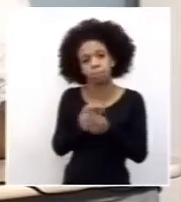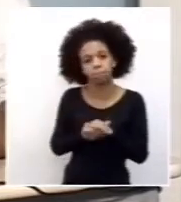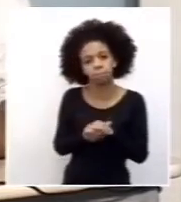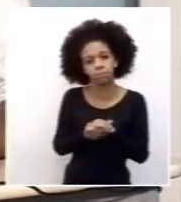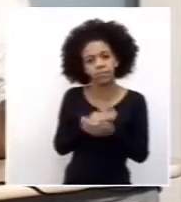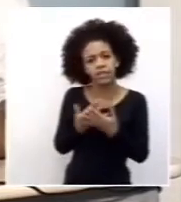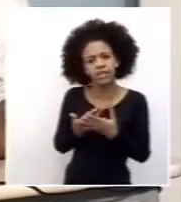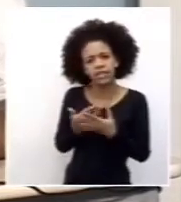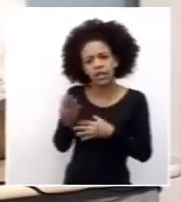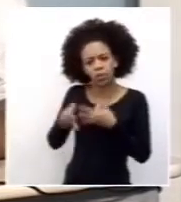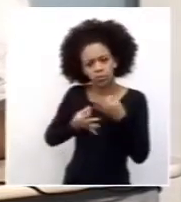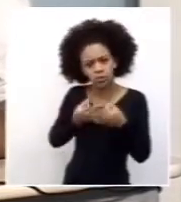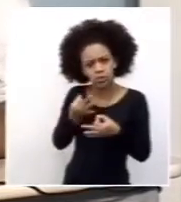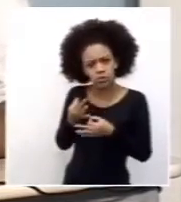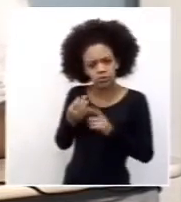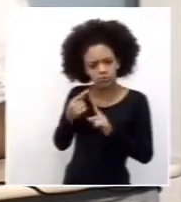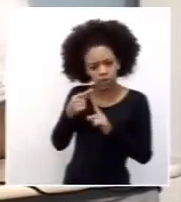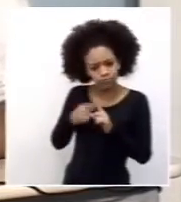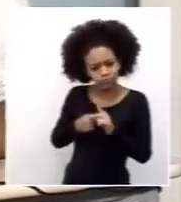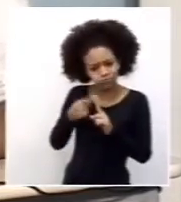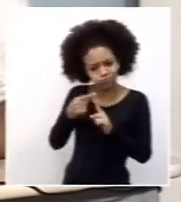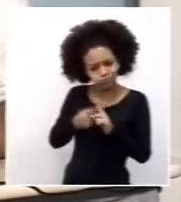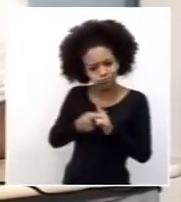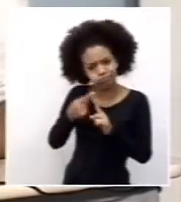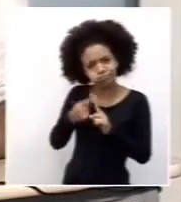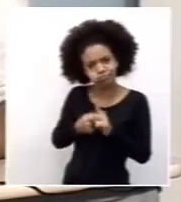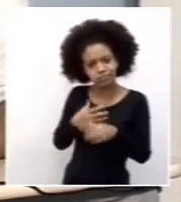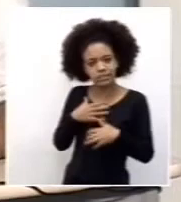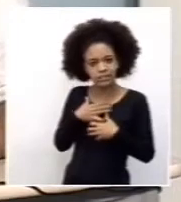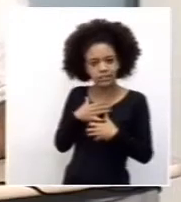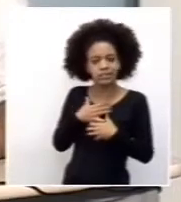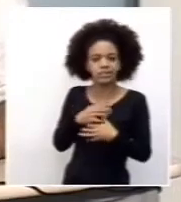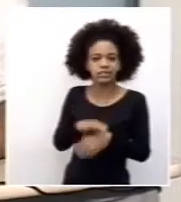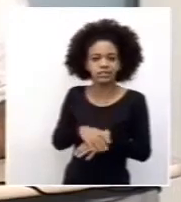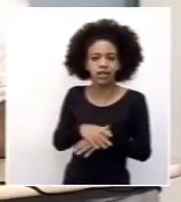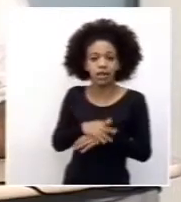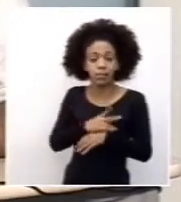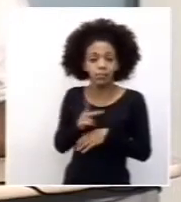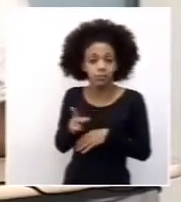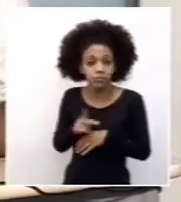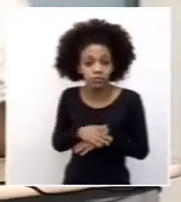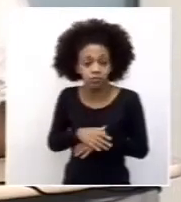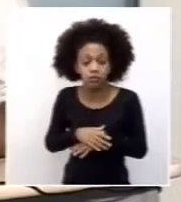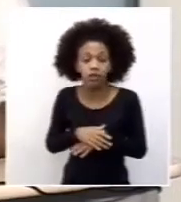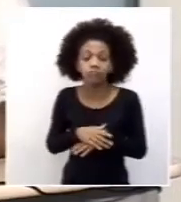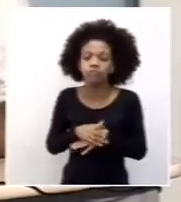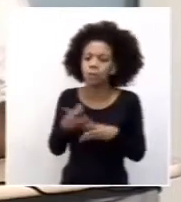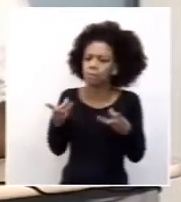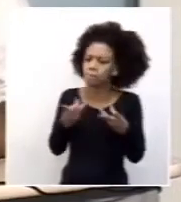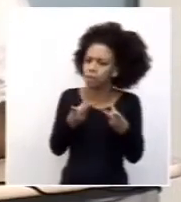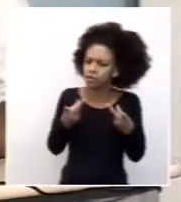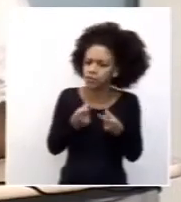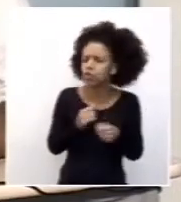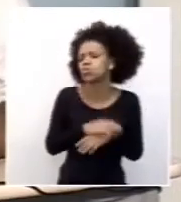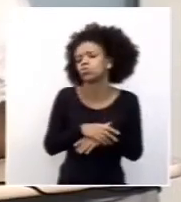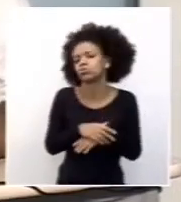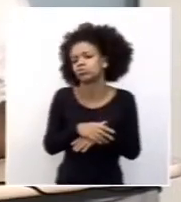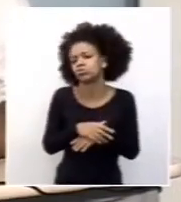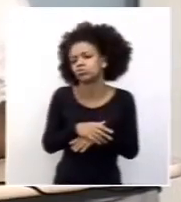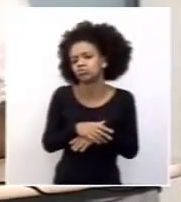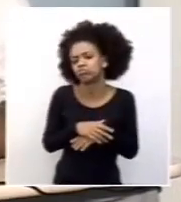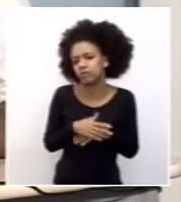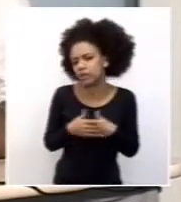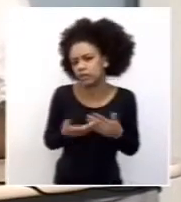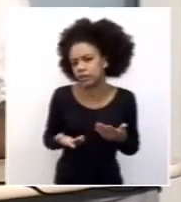essa devolutiva é um termômetro para nós, né? Perfeito. A professora Cláudia elogia, diz que foi excelente, o professor Márcio diz que